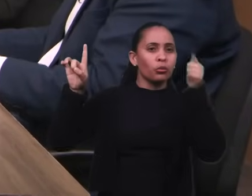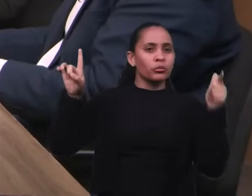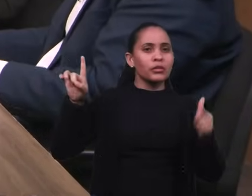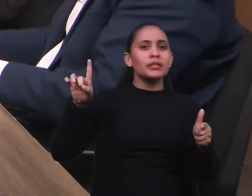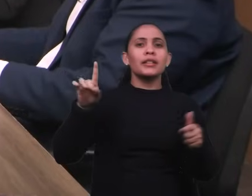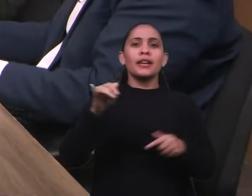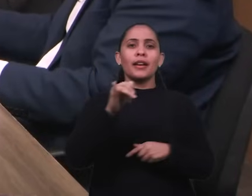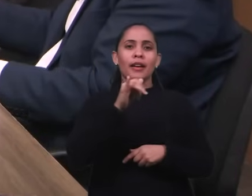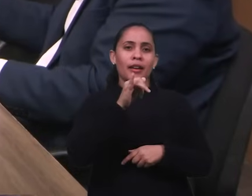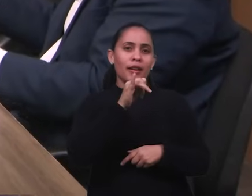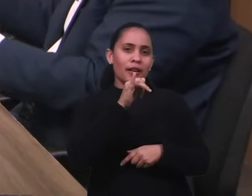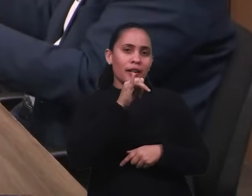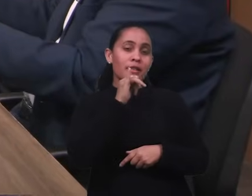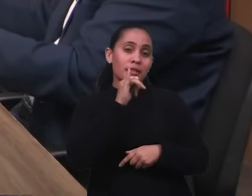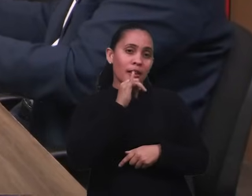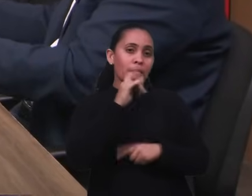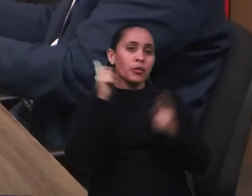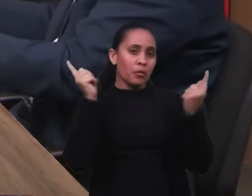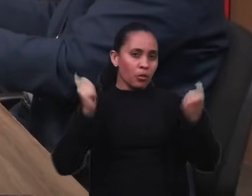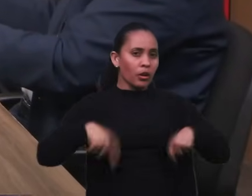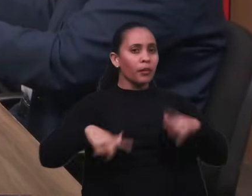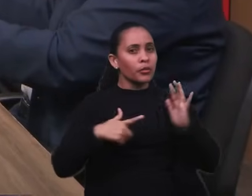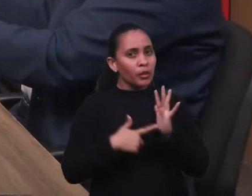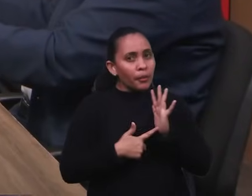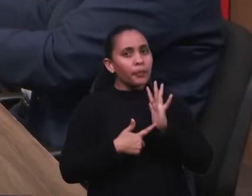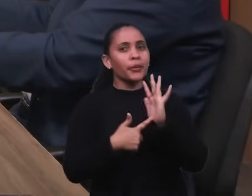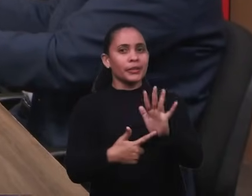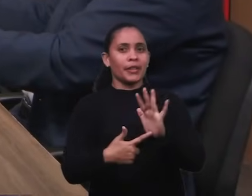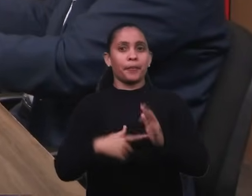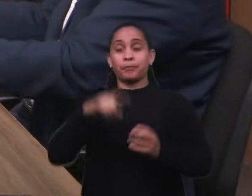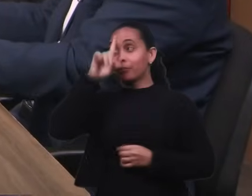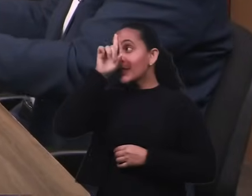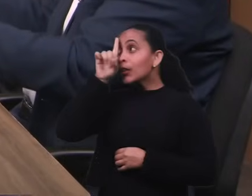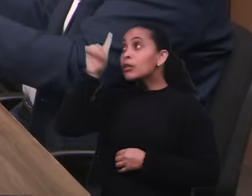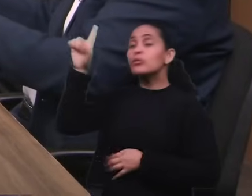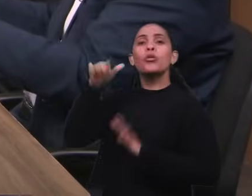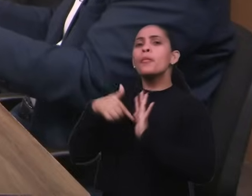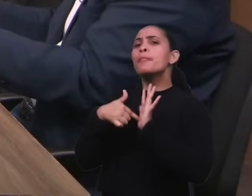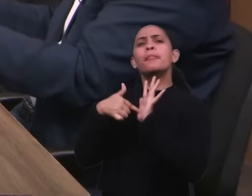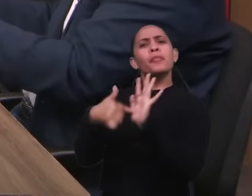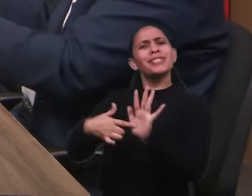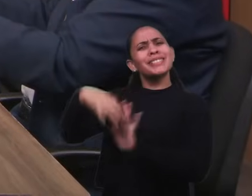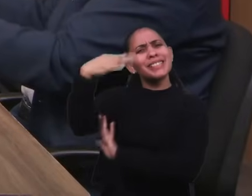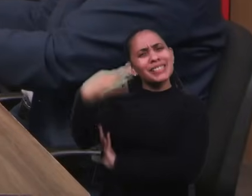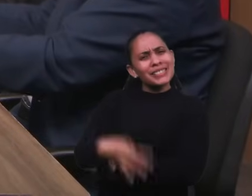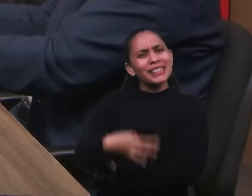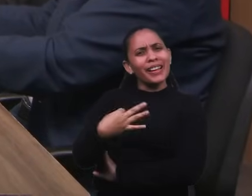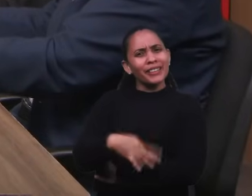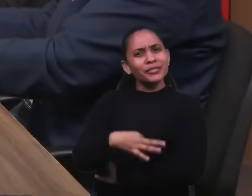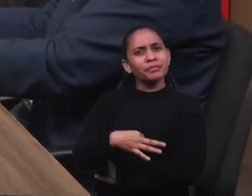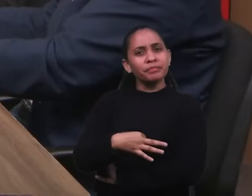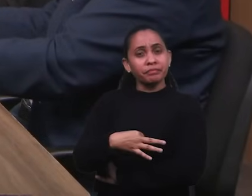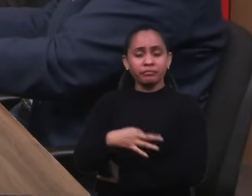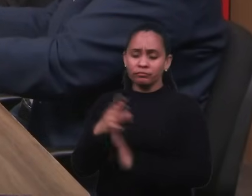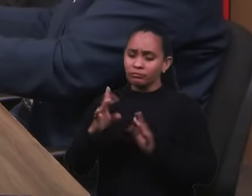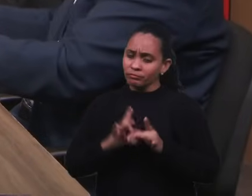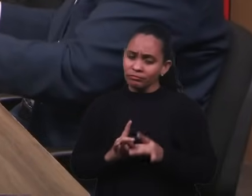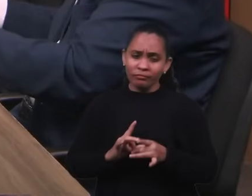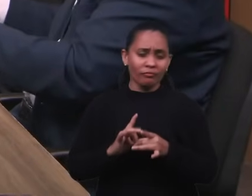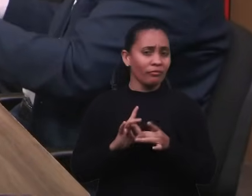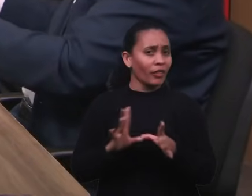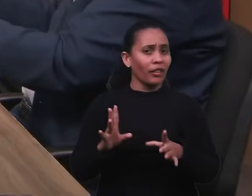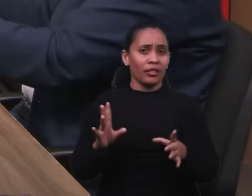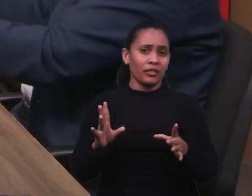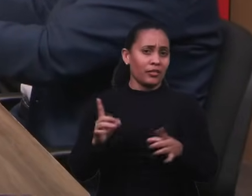aqui em que o Senhor, nitidamente, ele dá esse livre-arbítrio